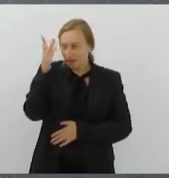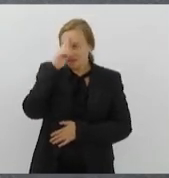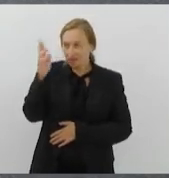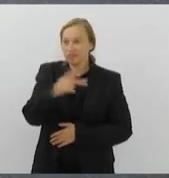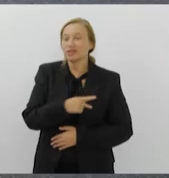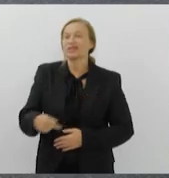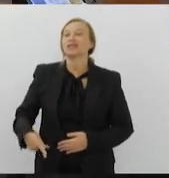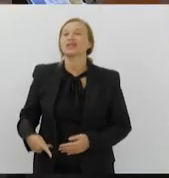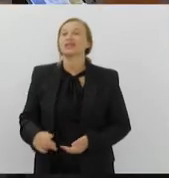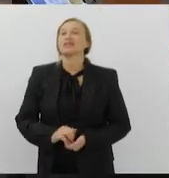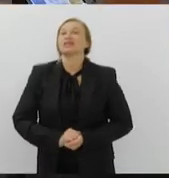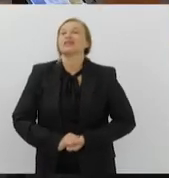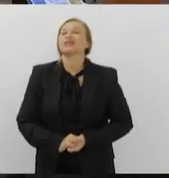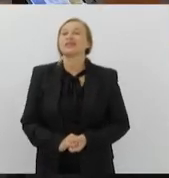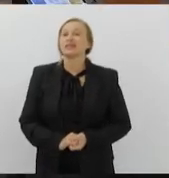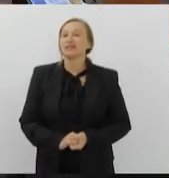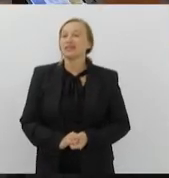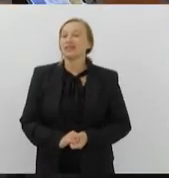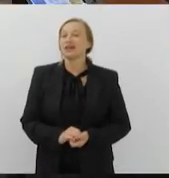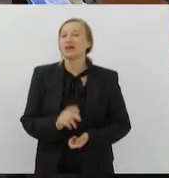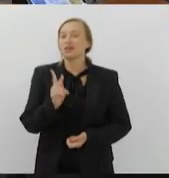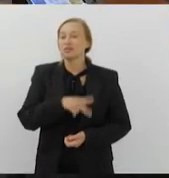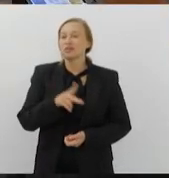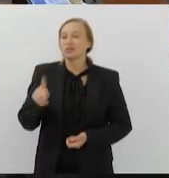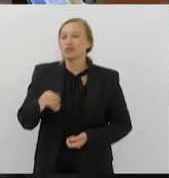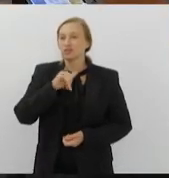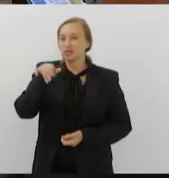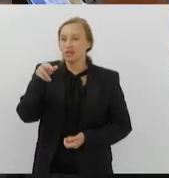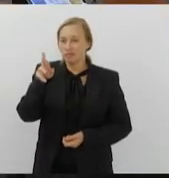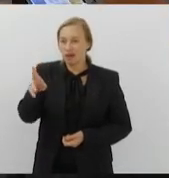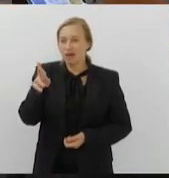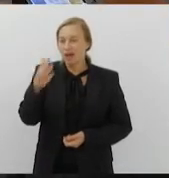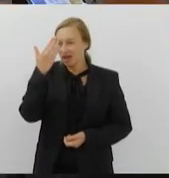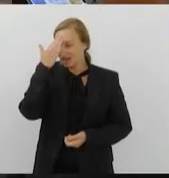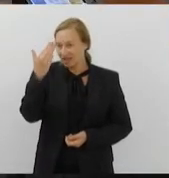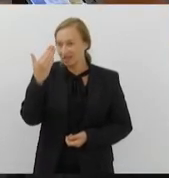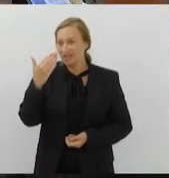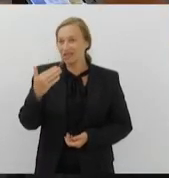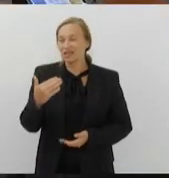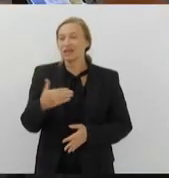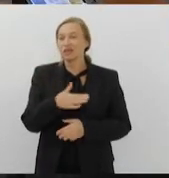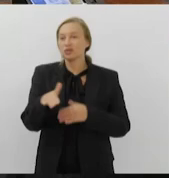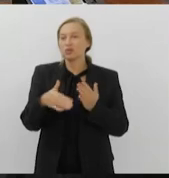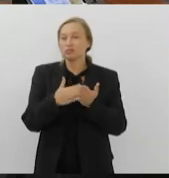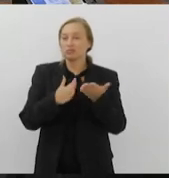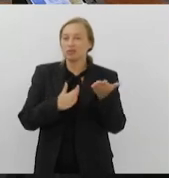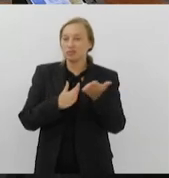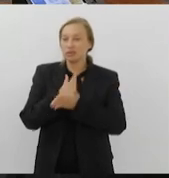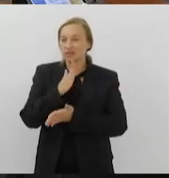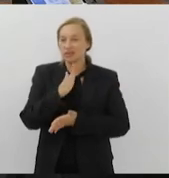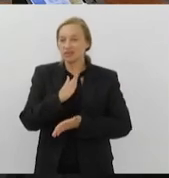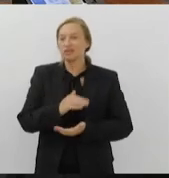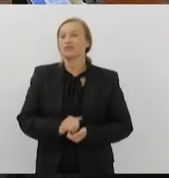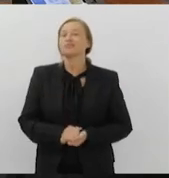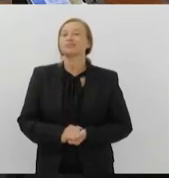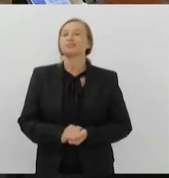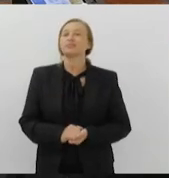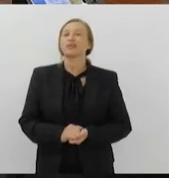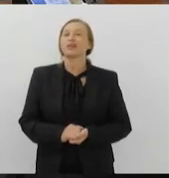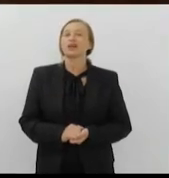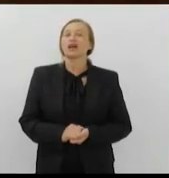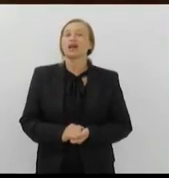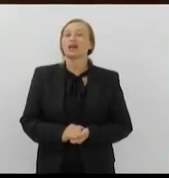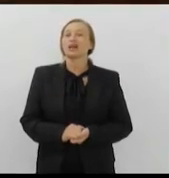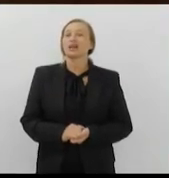presidenta. Professor Josimar. Primeiro é para agradecer aos pares pela aprovação, né, de A a Z pela